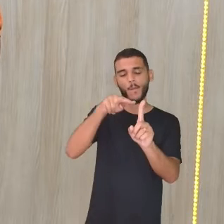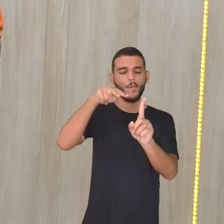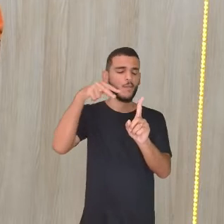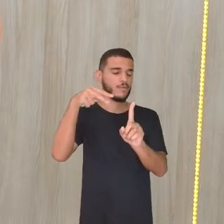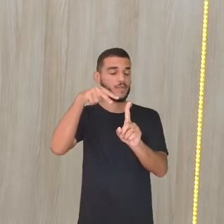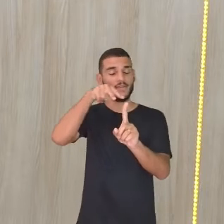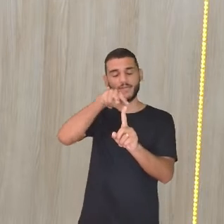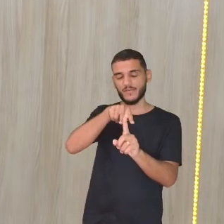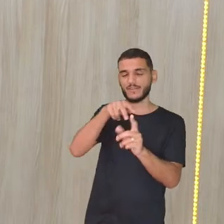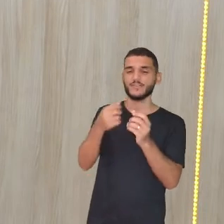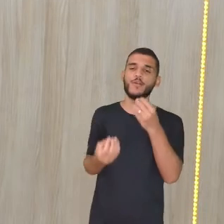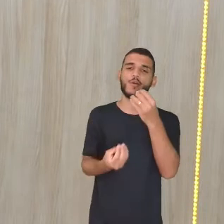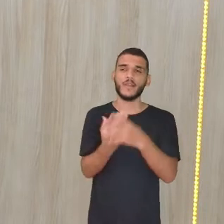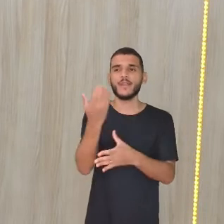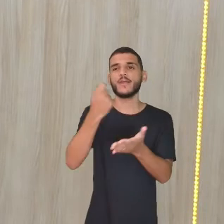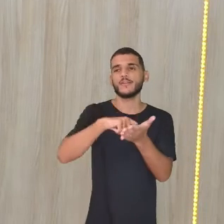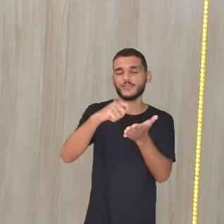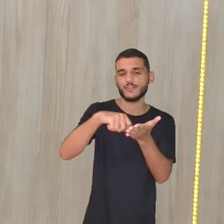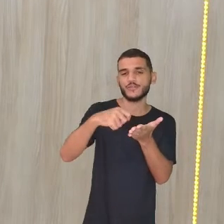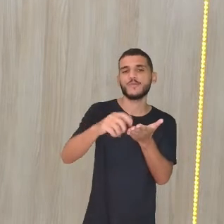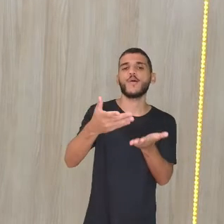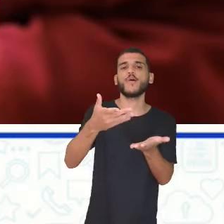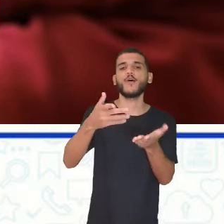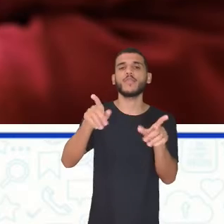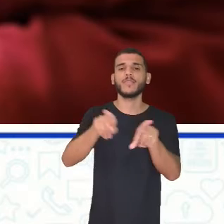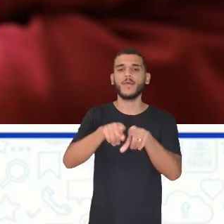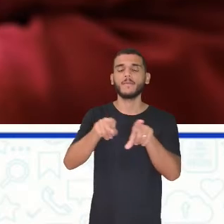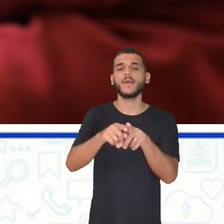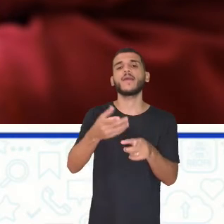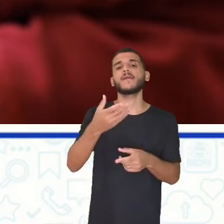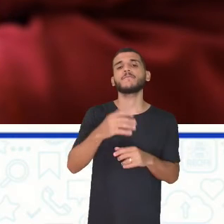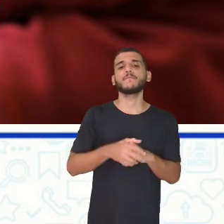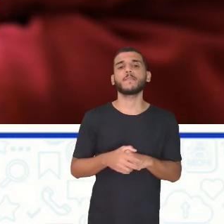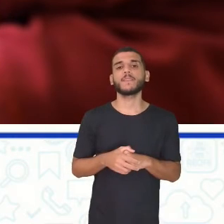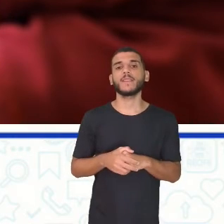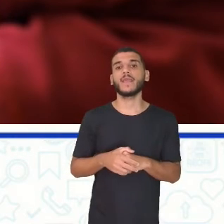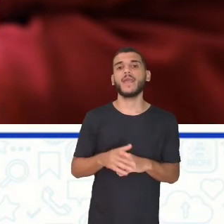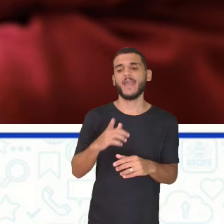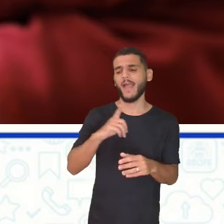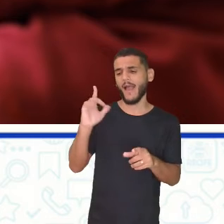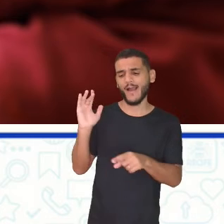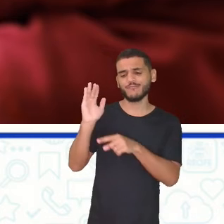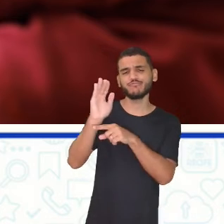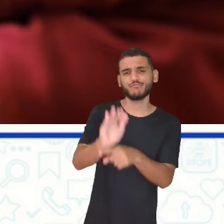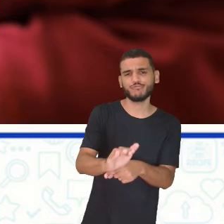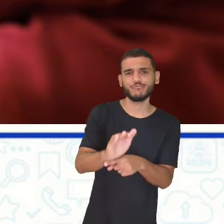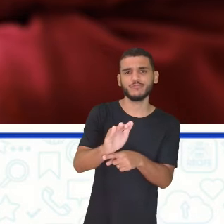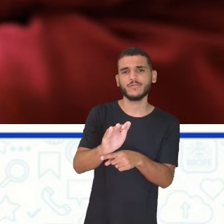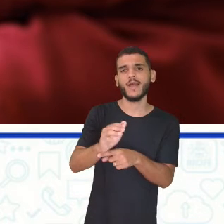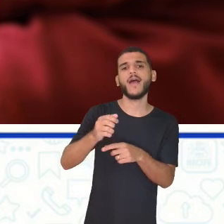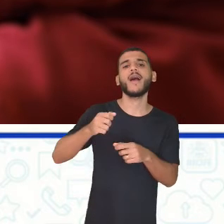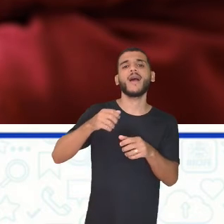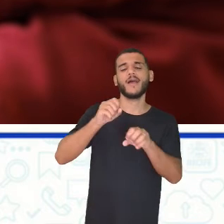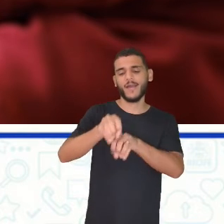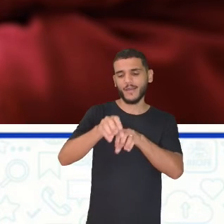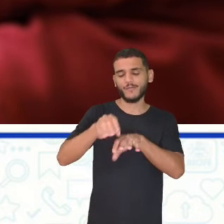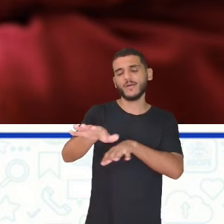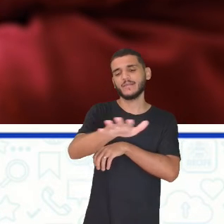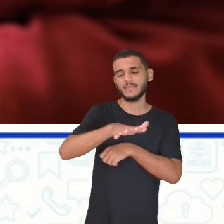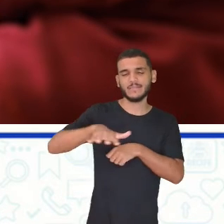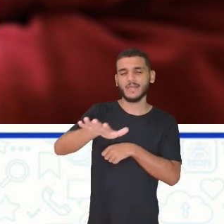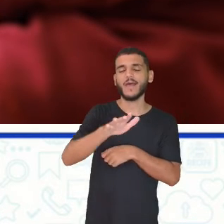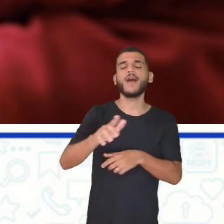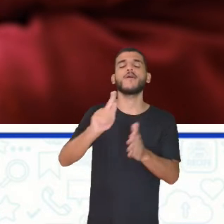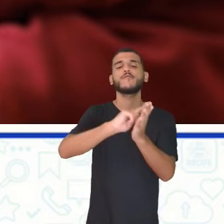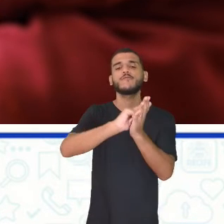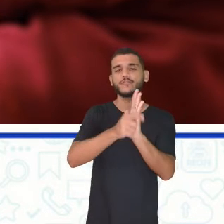escritor Maurício de Souza é que ele colabora com a educação por meio do gênero textual,